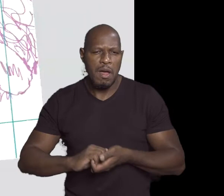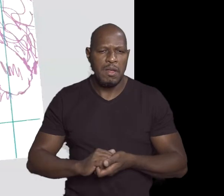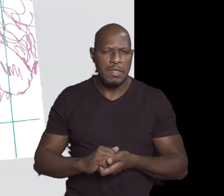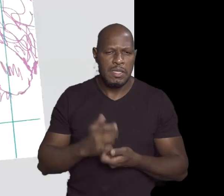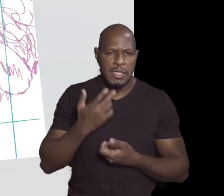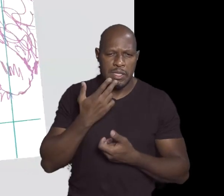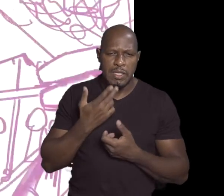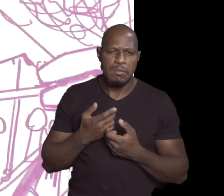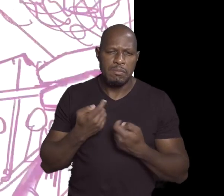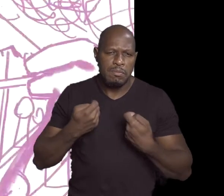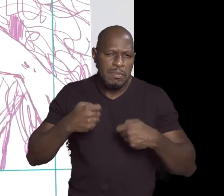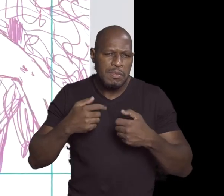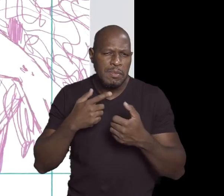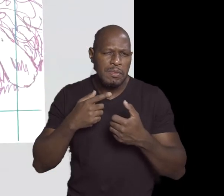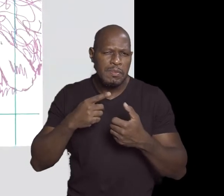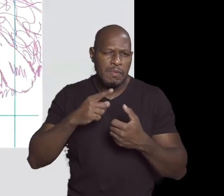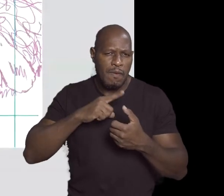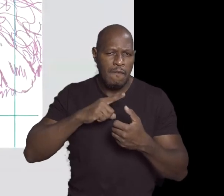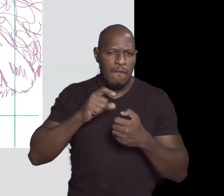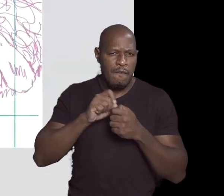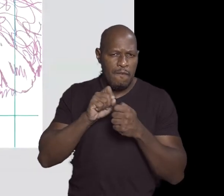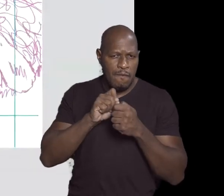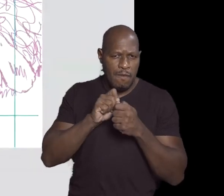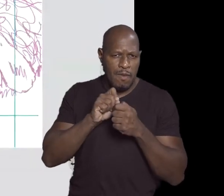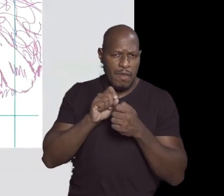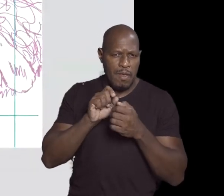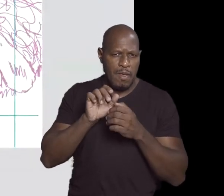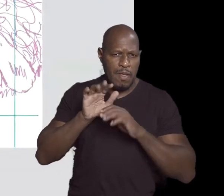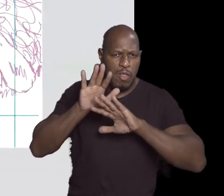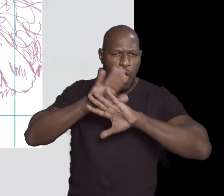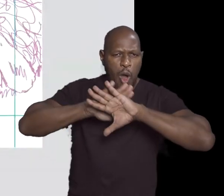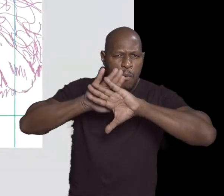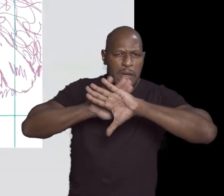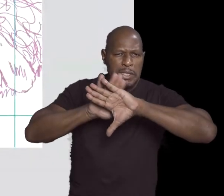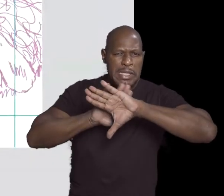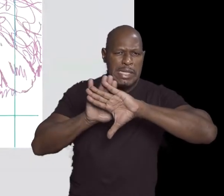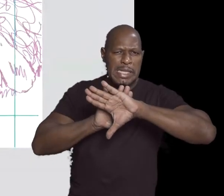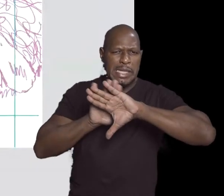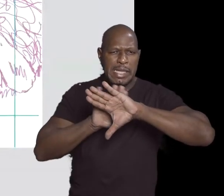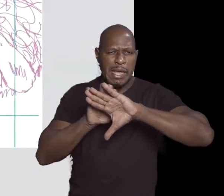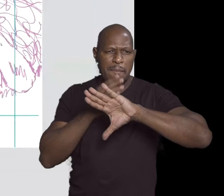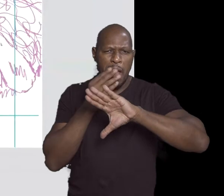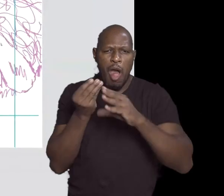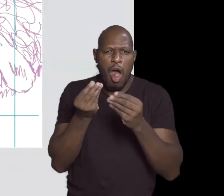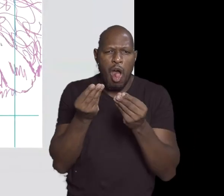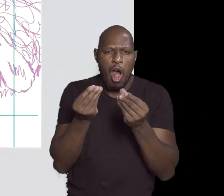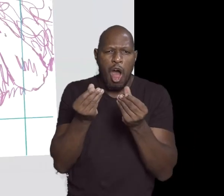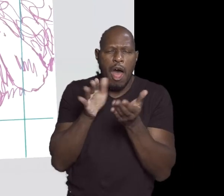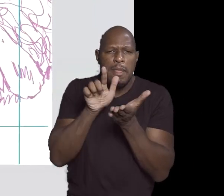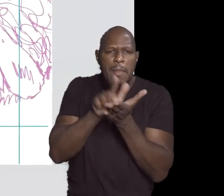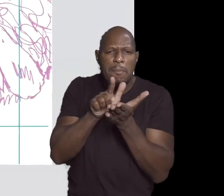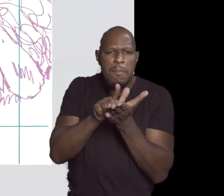de ter sido feito sobre a superfície rugosa do papel.